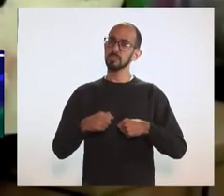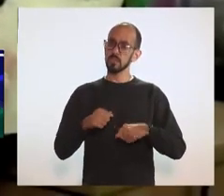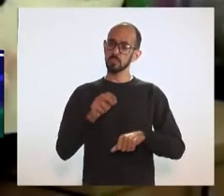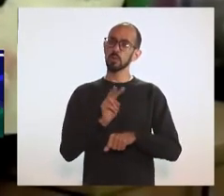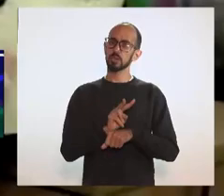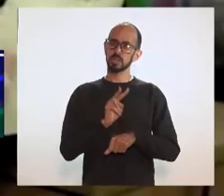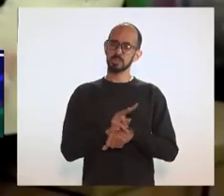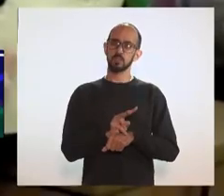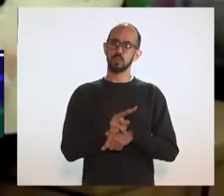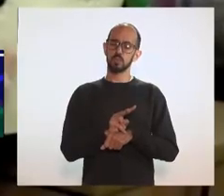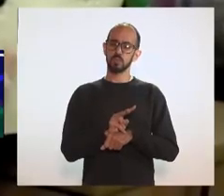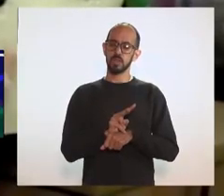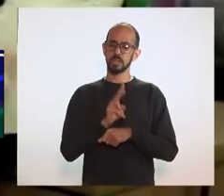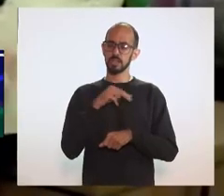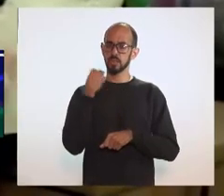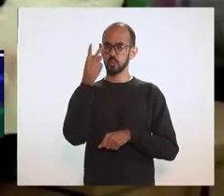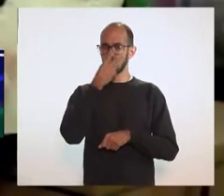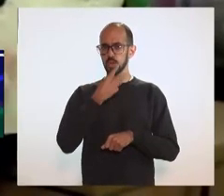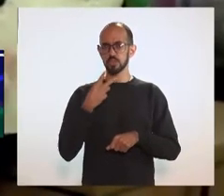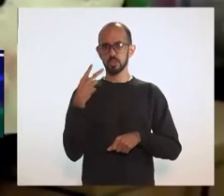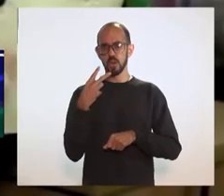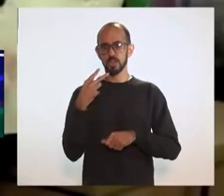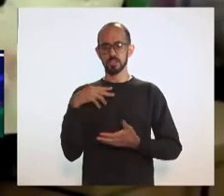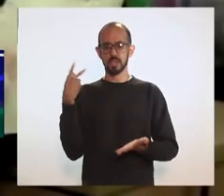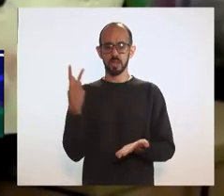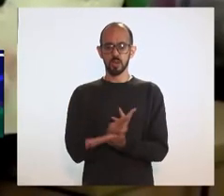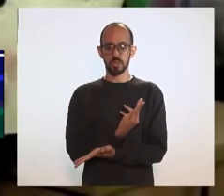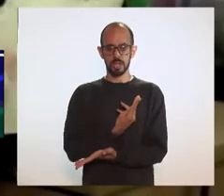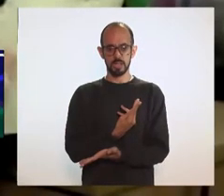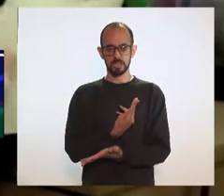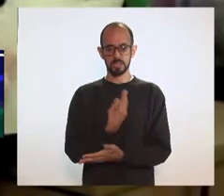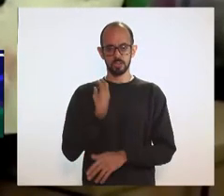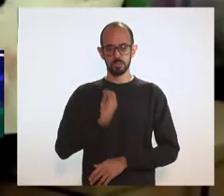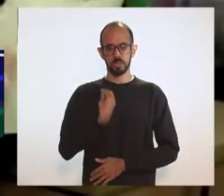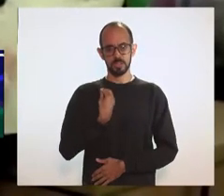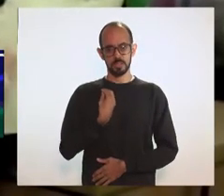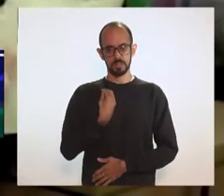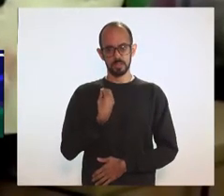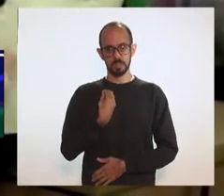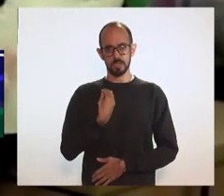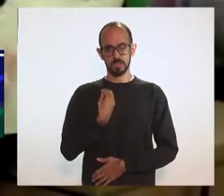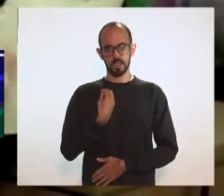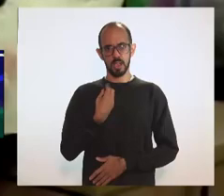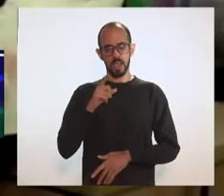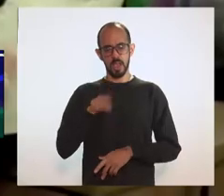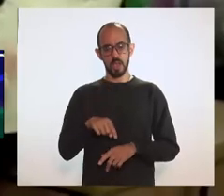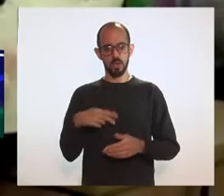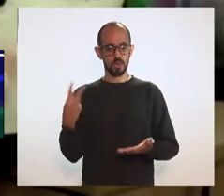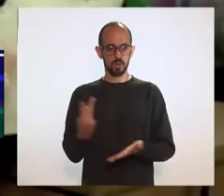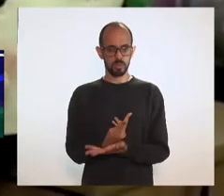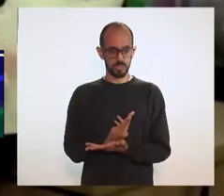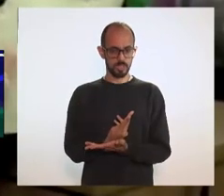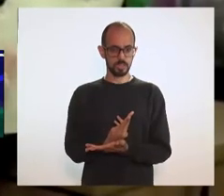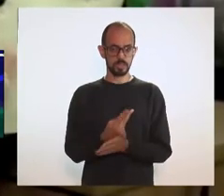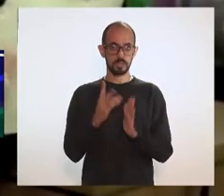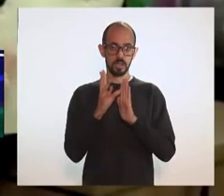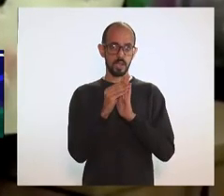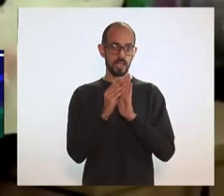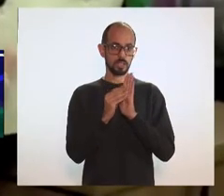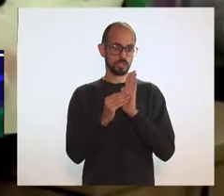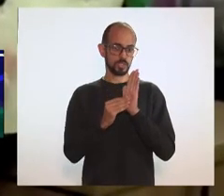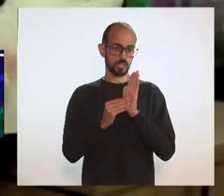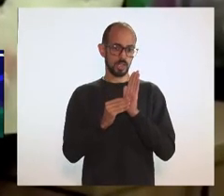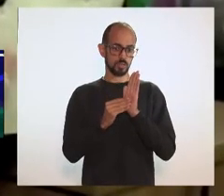cada 2 horas, a gente está presenciando? Isso são os casos que são registrados,